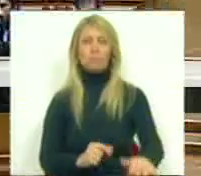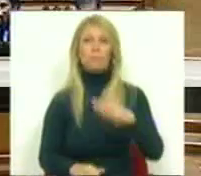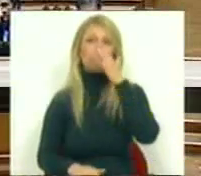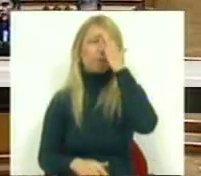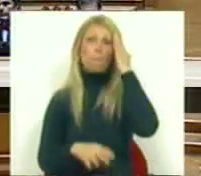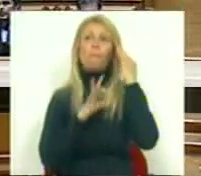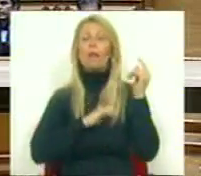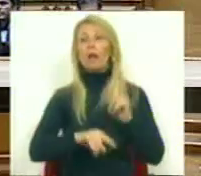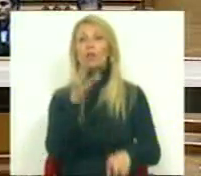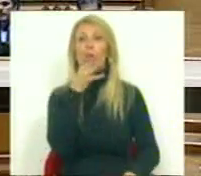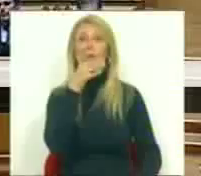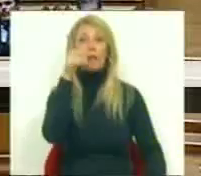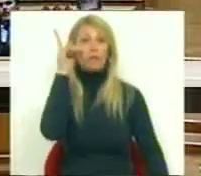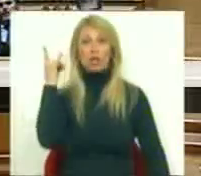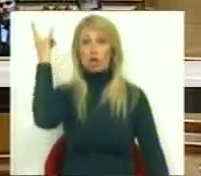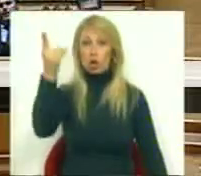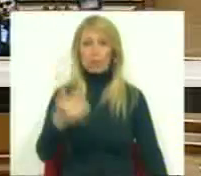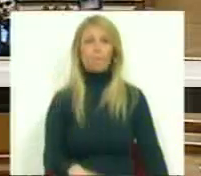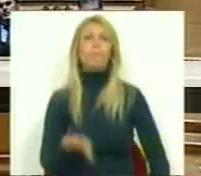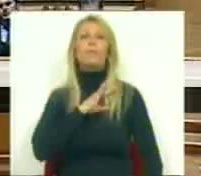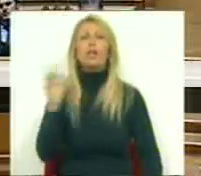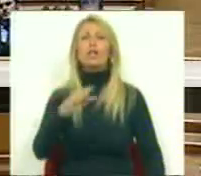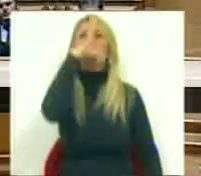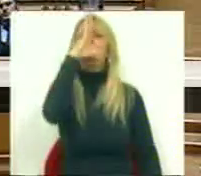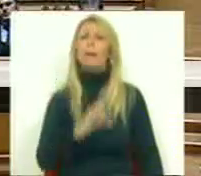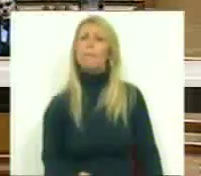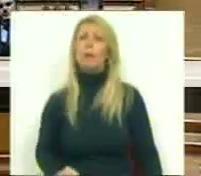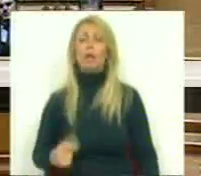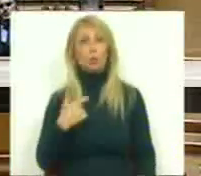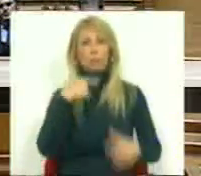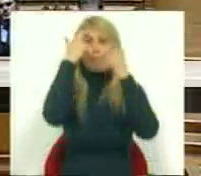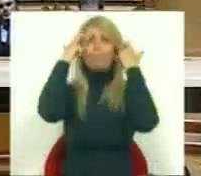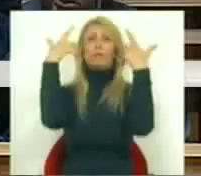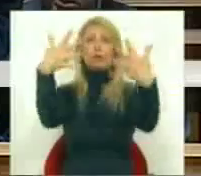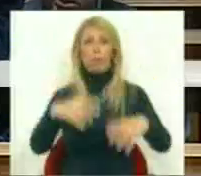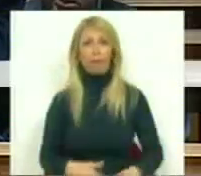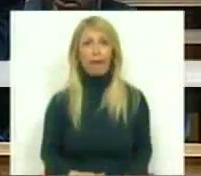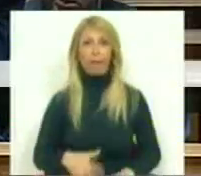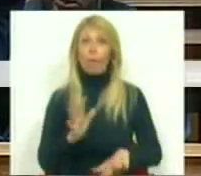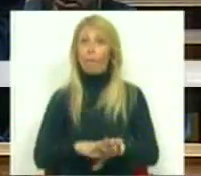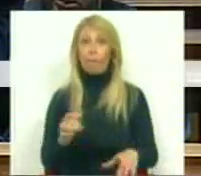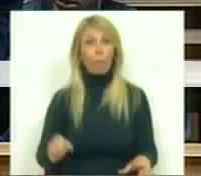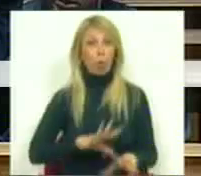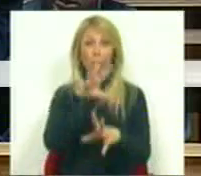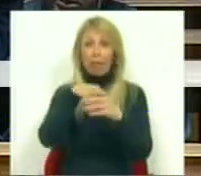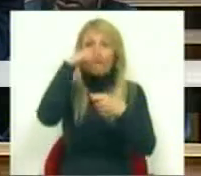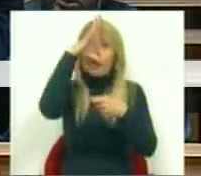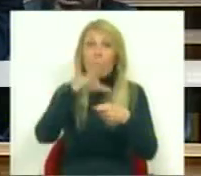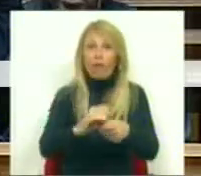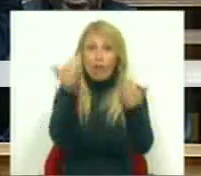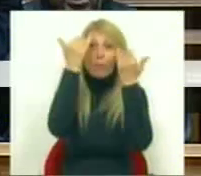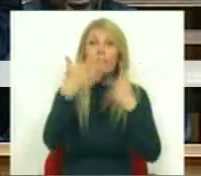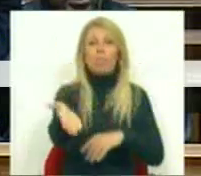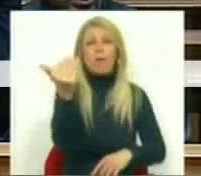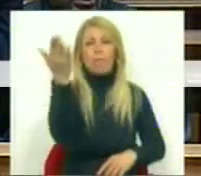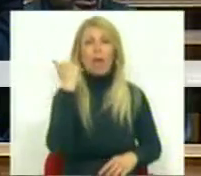Sr. Deputado Francisco Louçã. Sr. Primeiro-Ministro, eu fico espantado com a falta de informação dentro do Governo. O Sr.